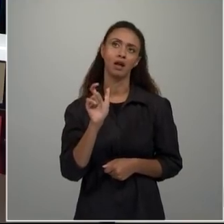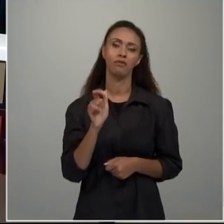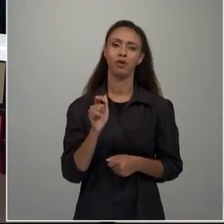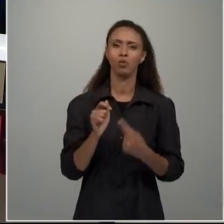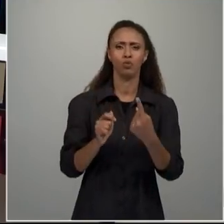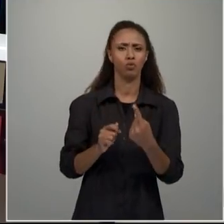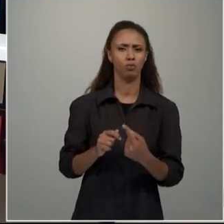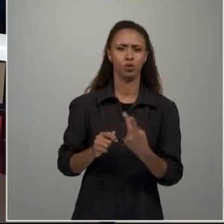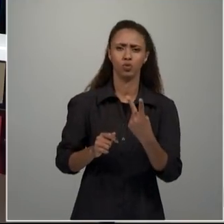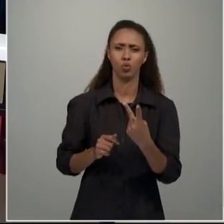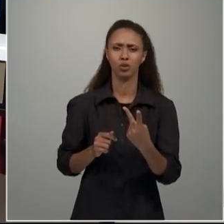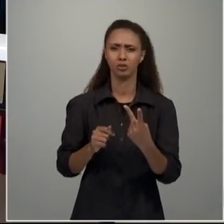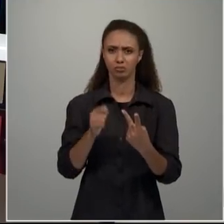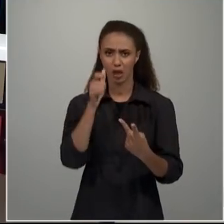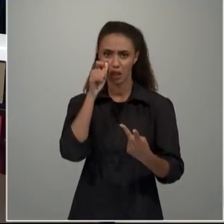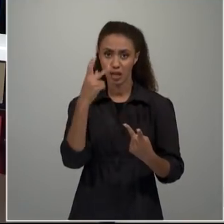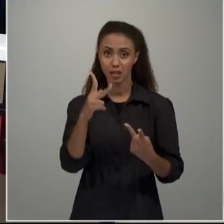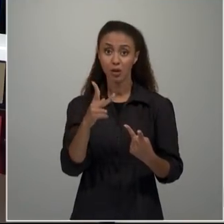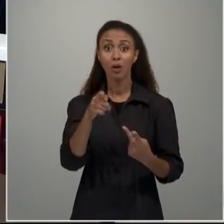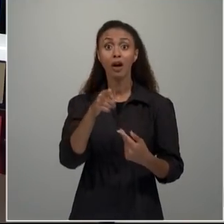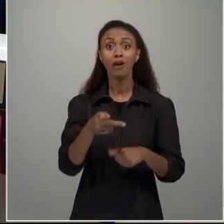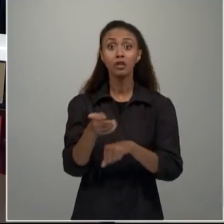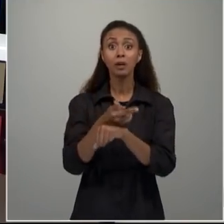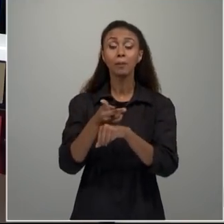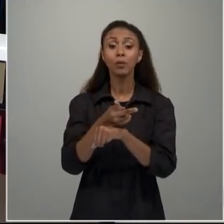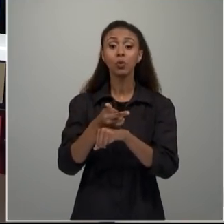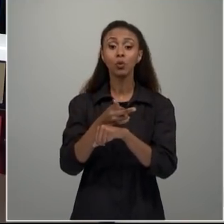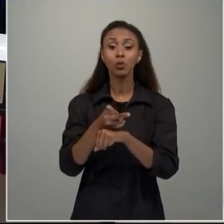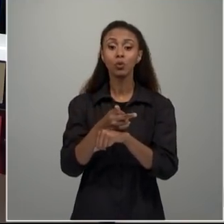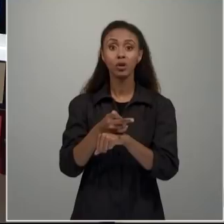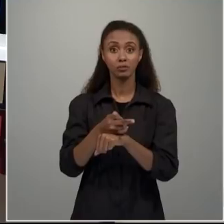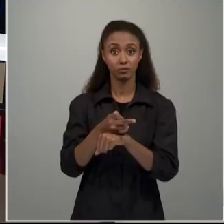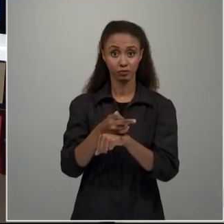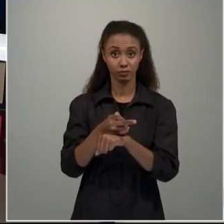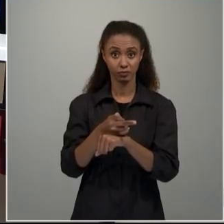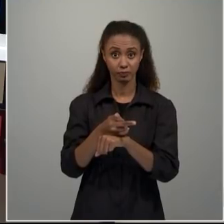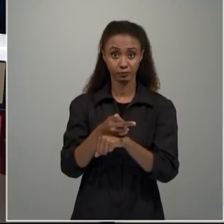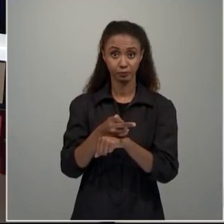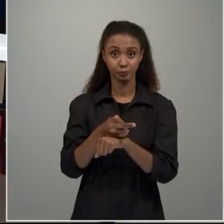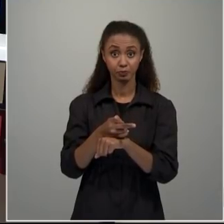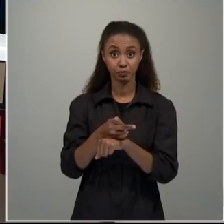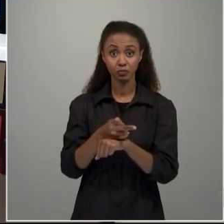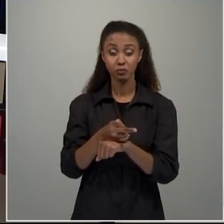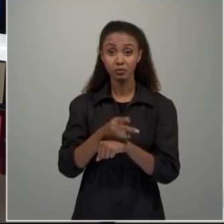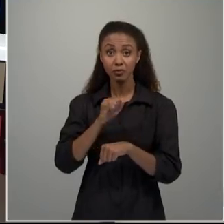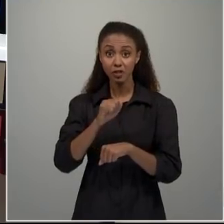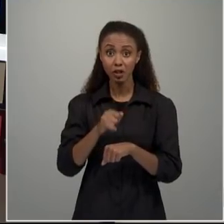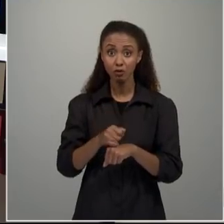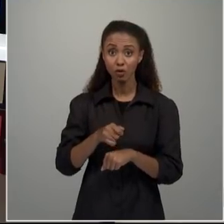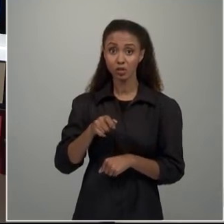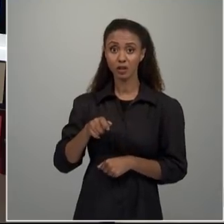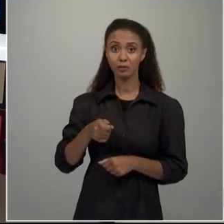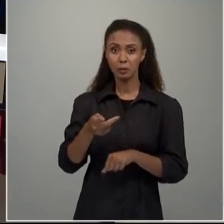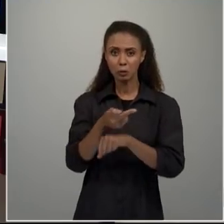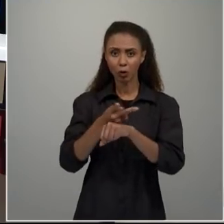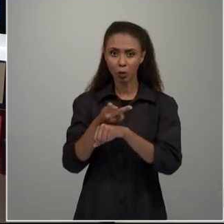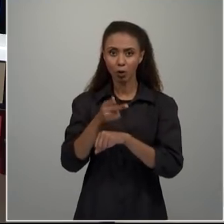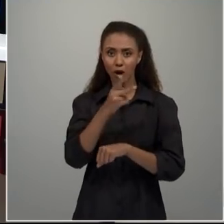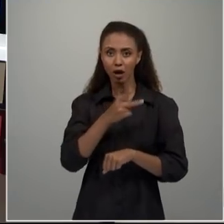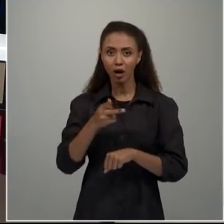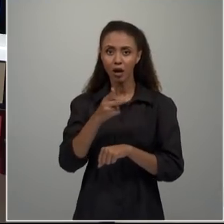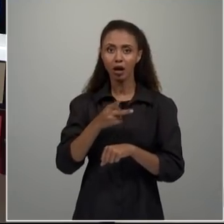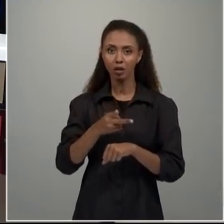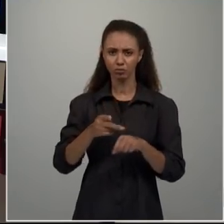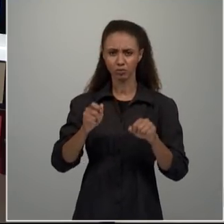interessam e aí você vai fazer busca no localizar aqui nesse texto na hora que você faz a busca ele vai sinalizar para vocês todos